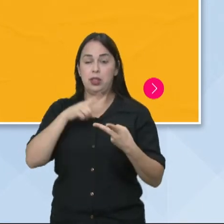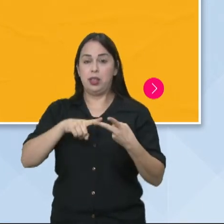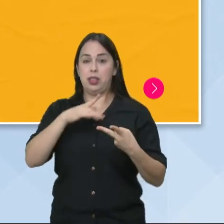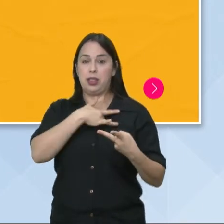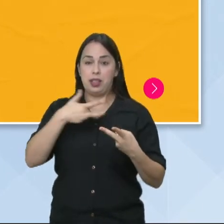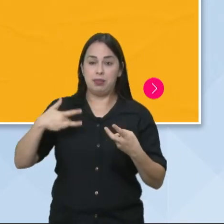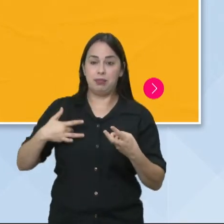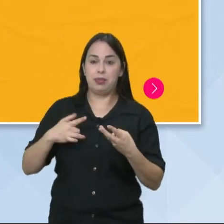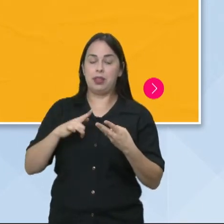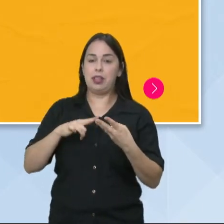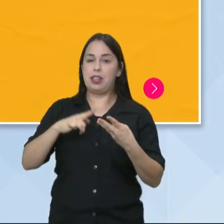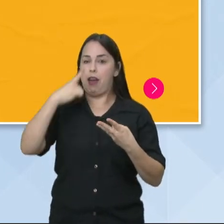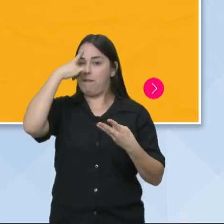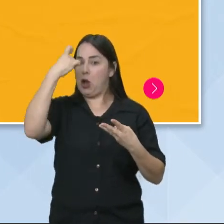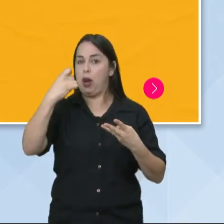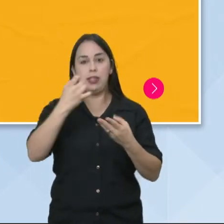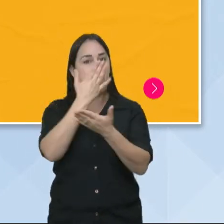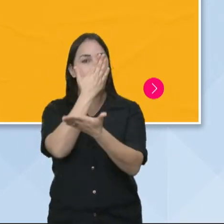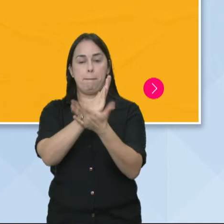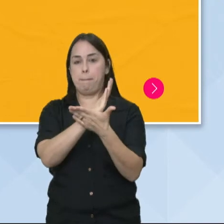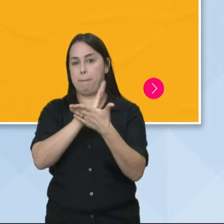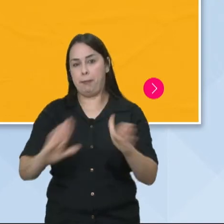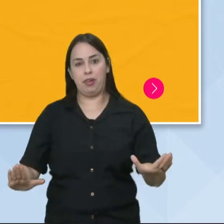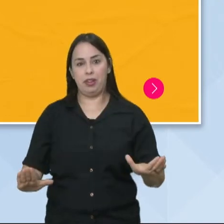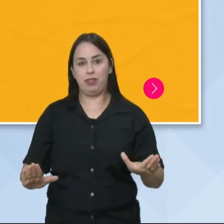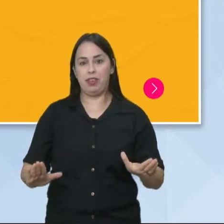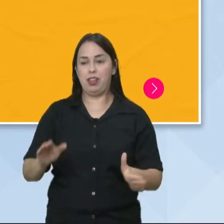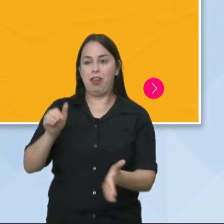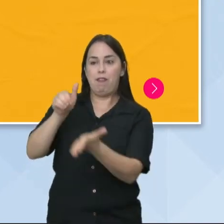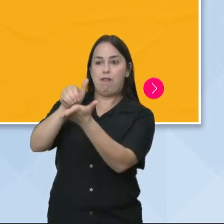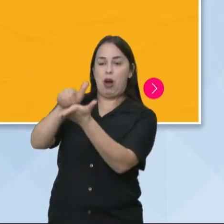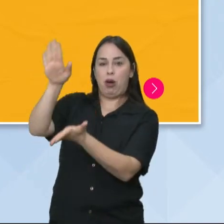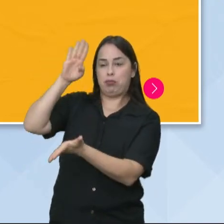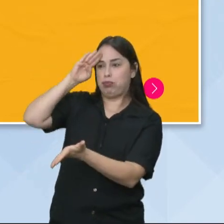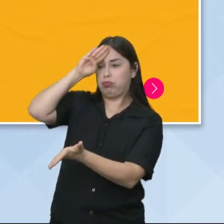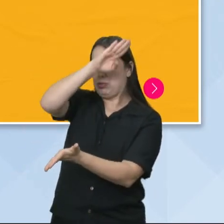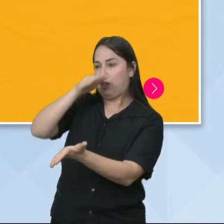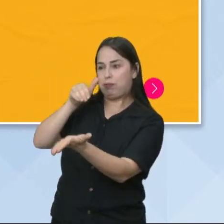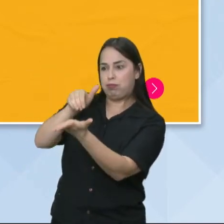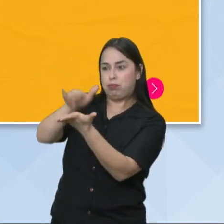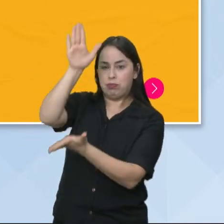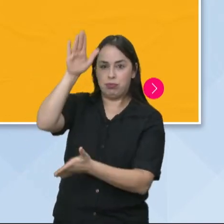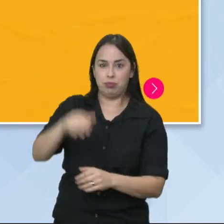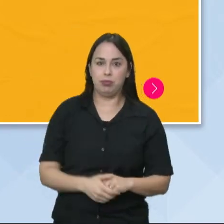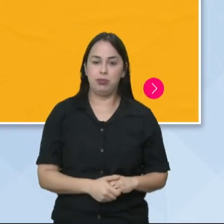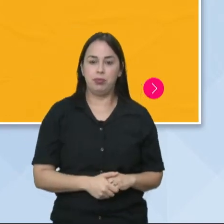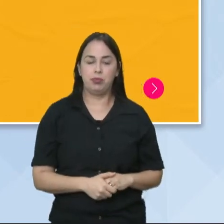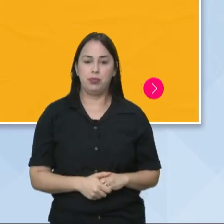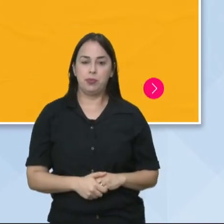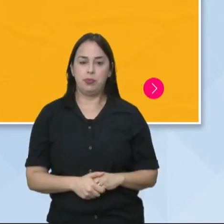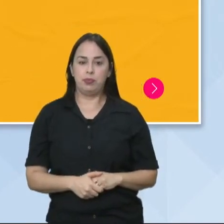saúde e pelo fim da violência. Fora Bolsonaro!